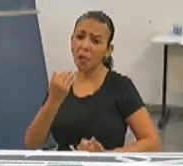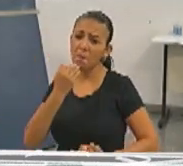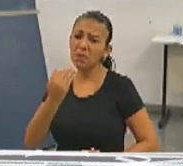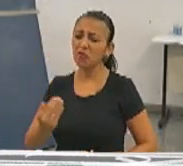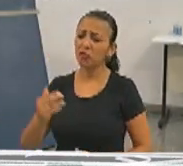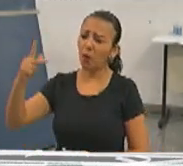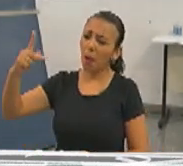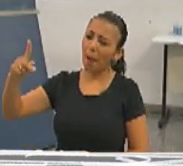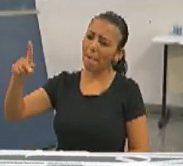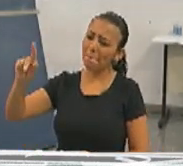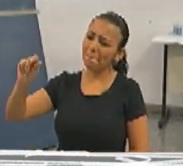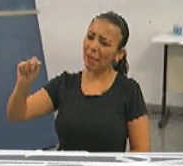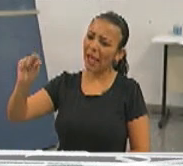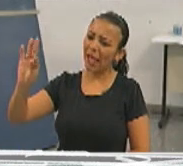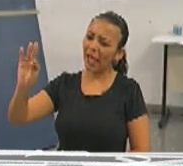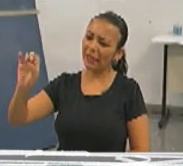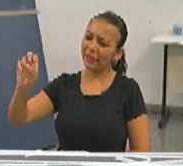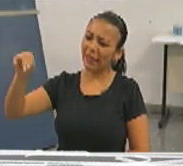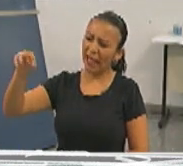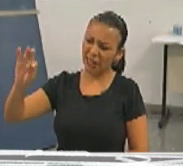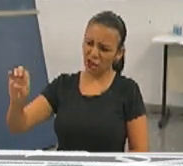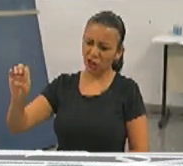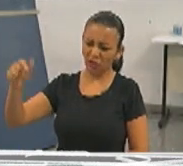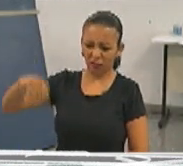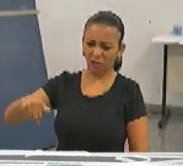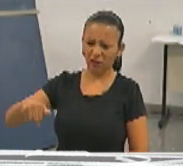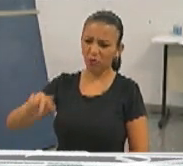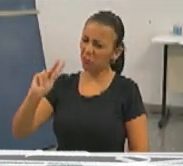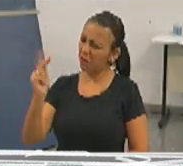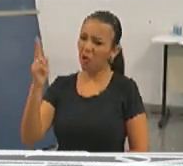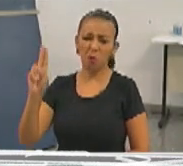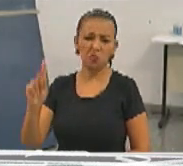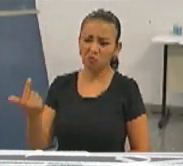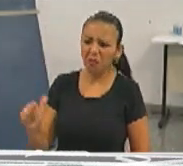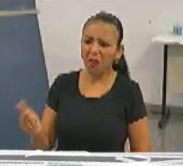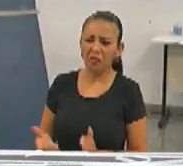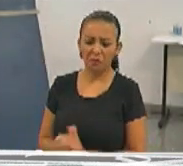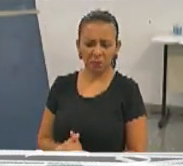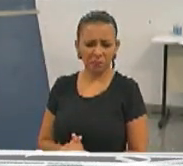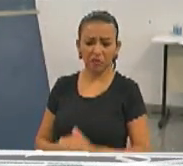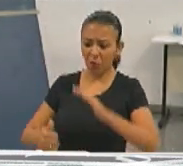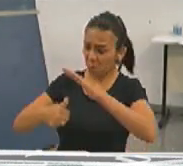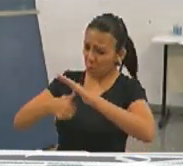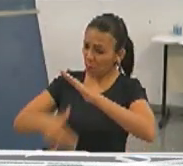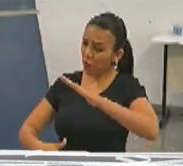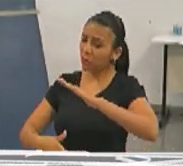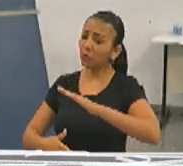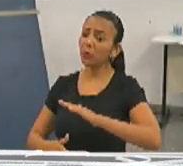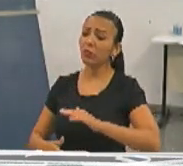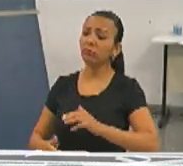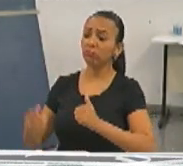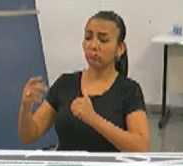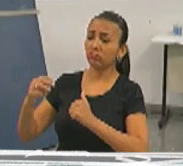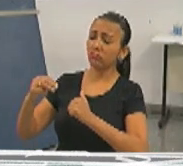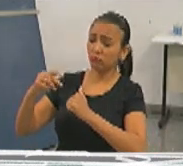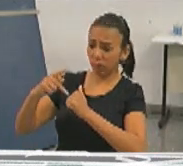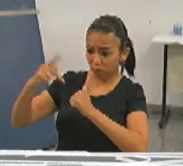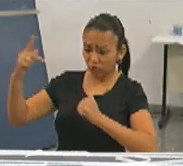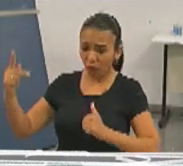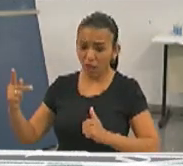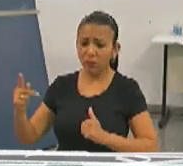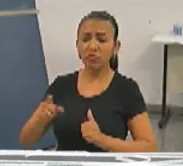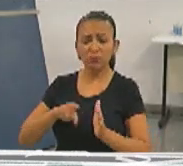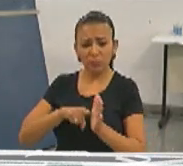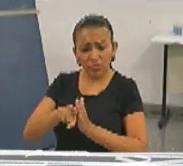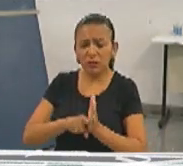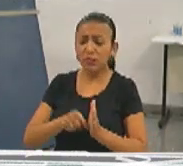patente originado aqui do HU, mas a Pró-Reitoria de Pós-Graduação e Pesquisa sempre